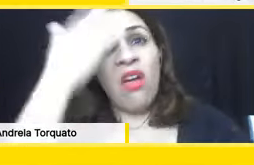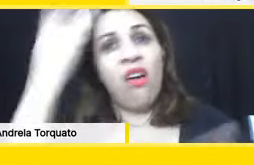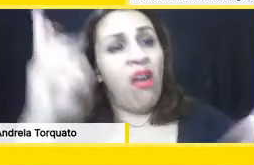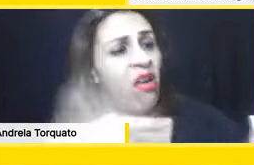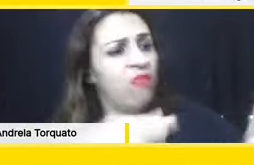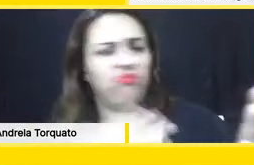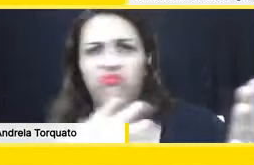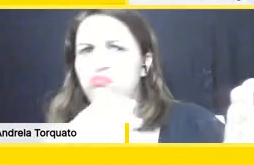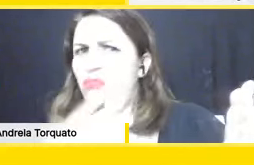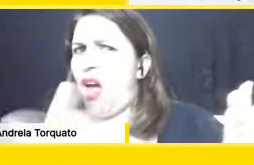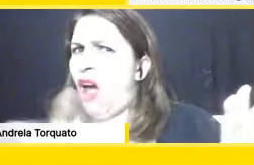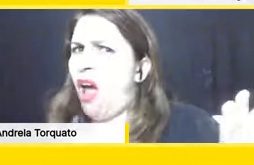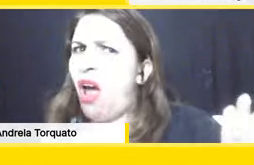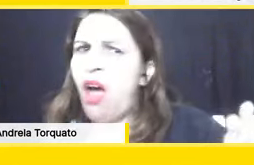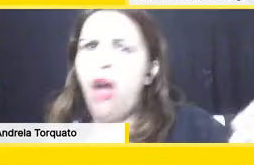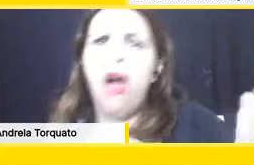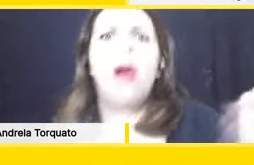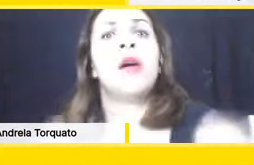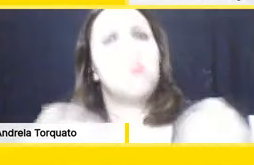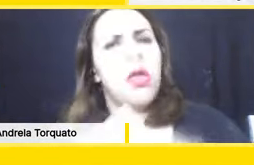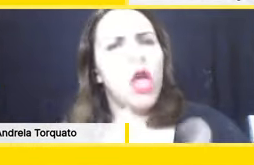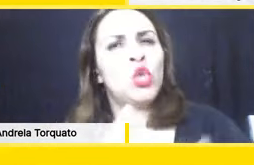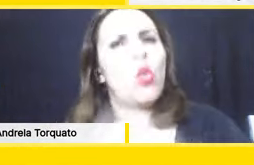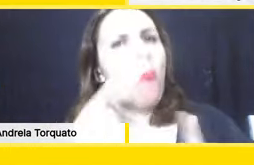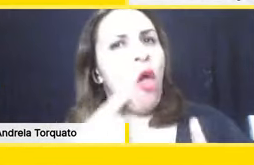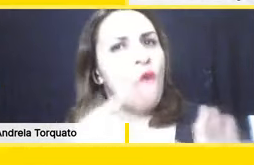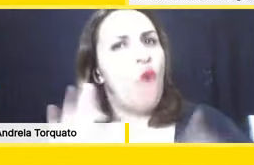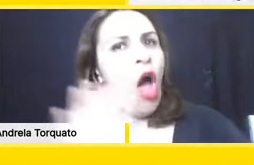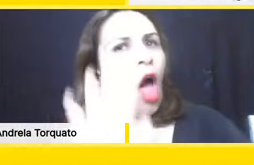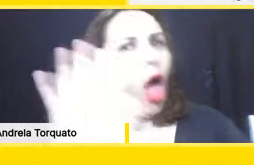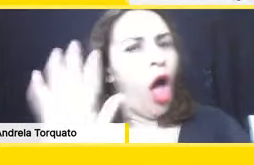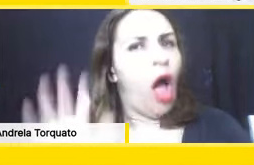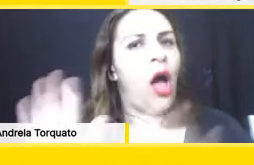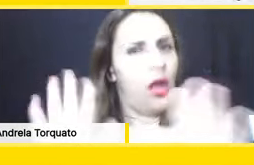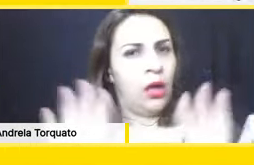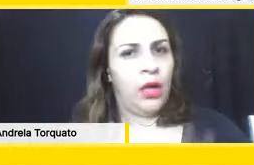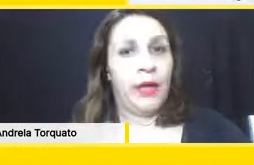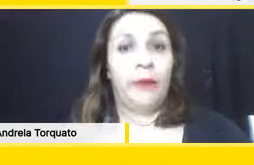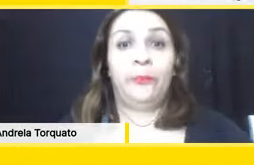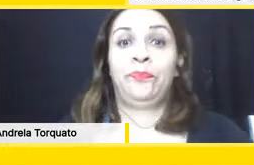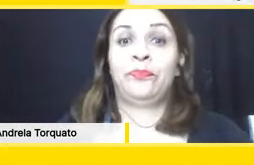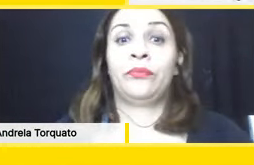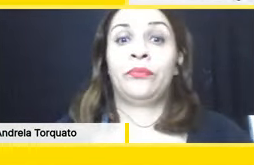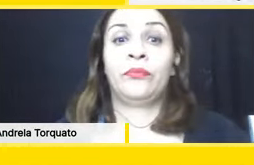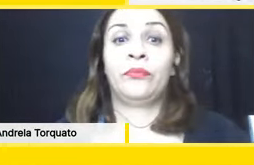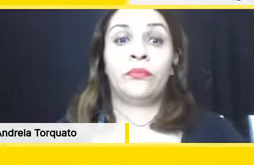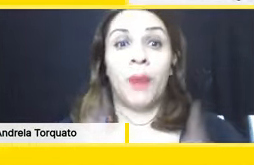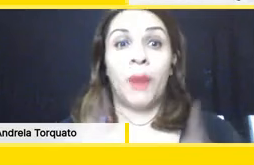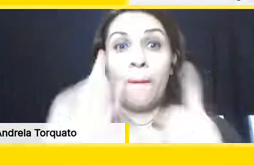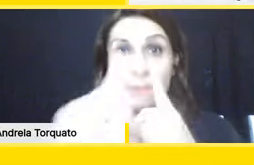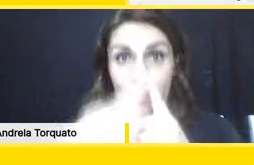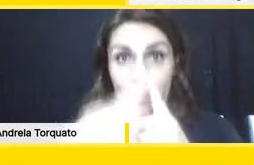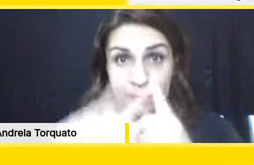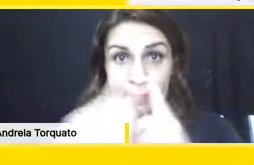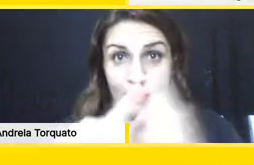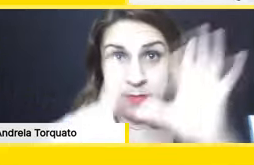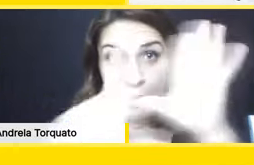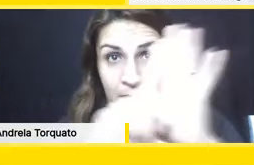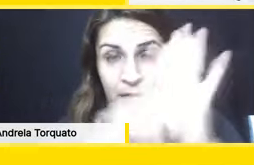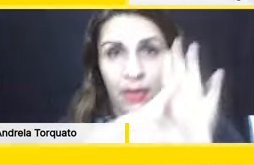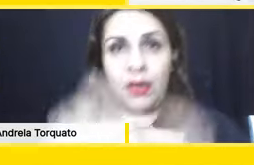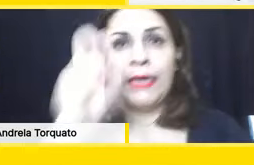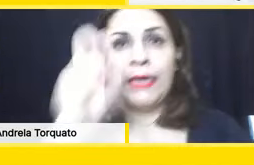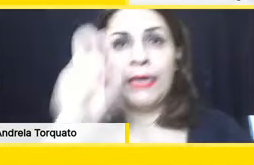conseguem achar essas questões, enfim. Então, como eu falei para vocês, né, a primeira lei que nós aprovamos é a Lei